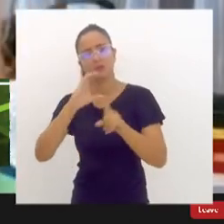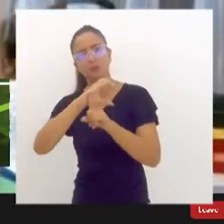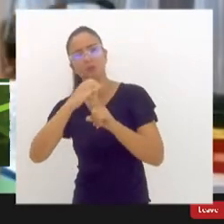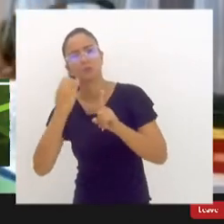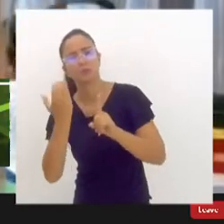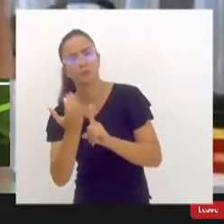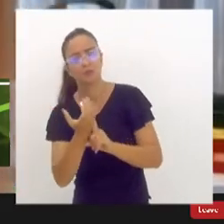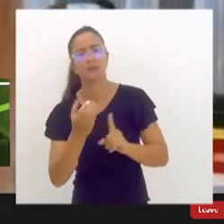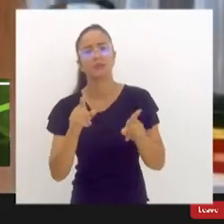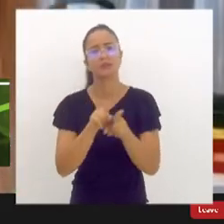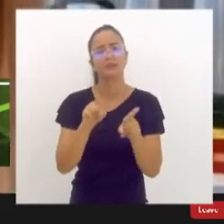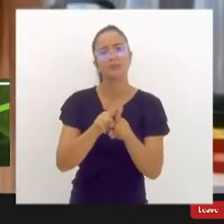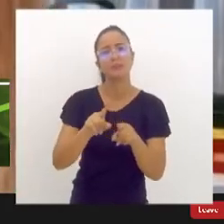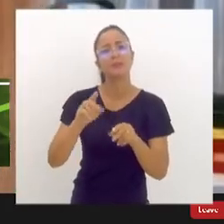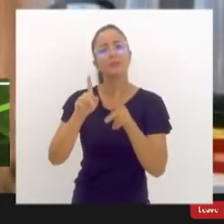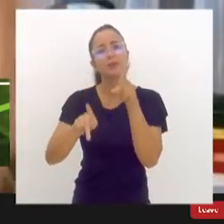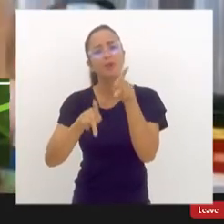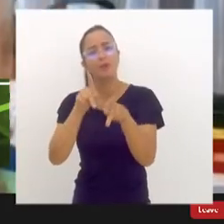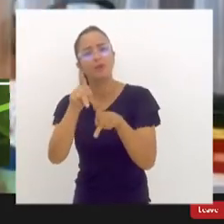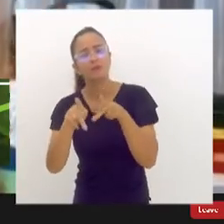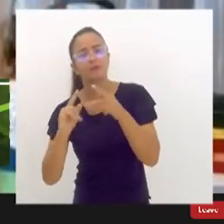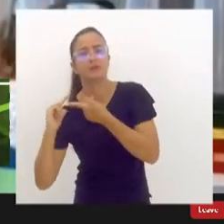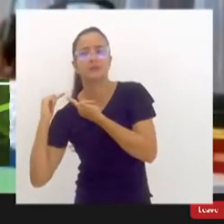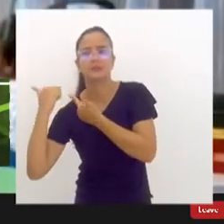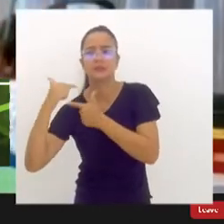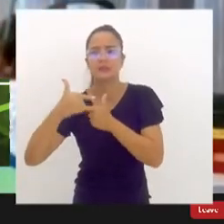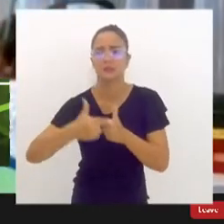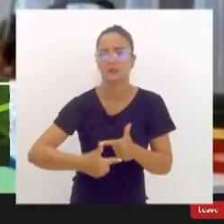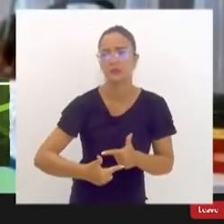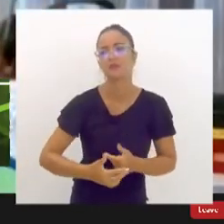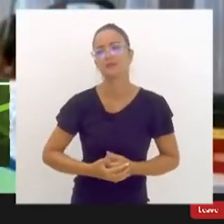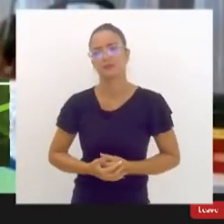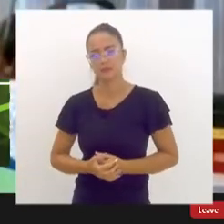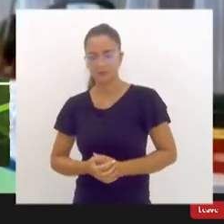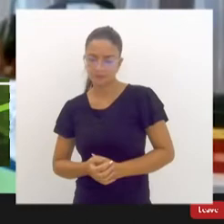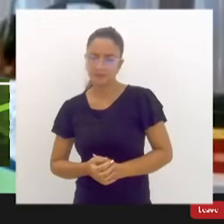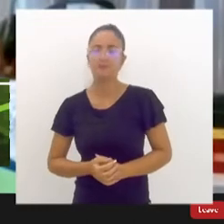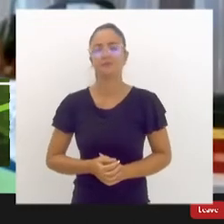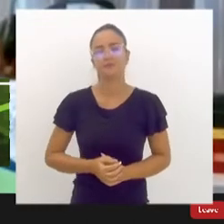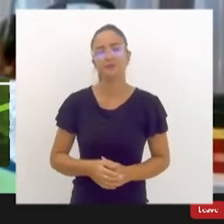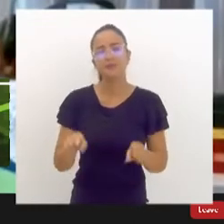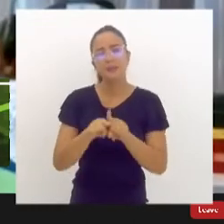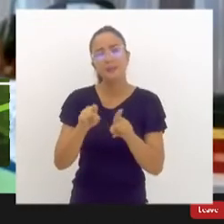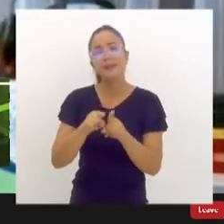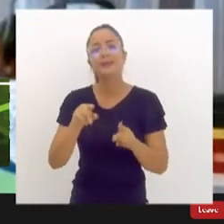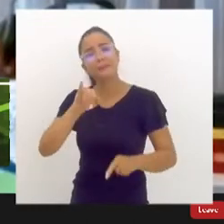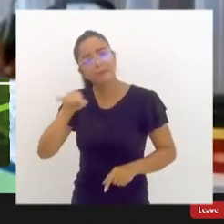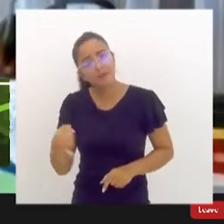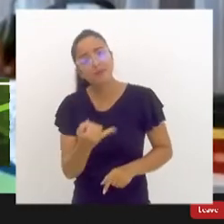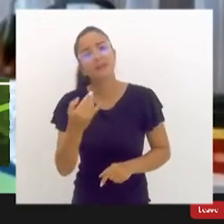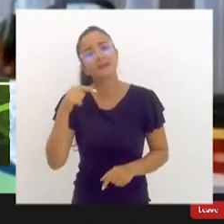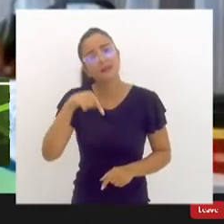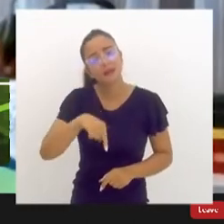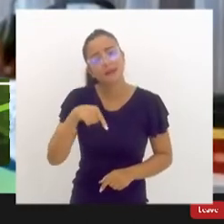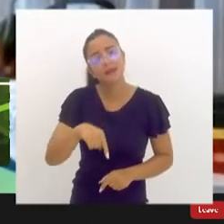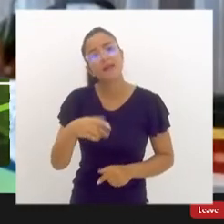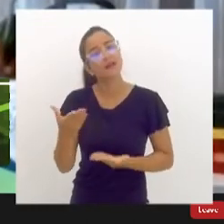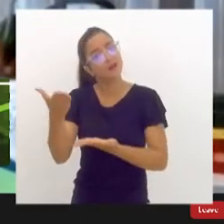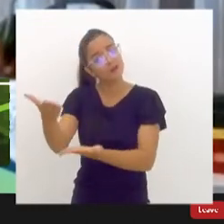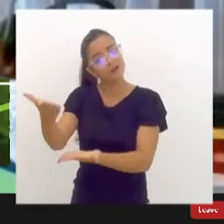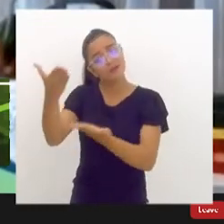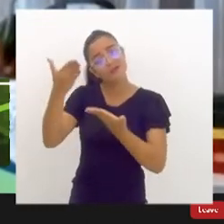das comunidades e povos tradicionais, né? E aproveitamos a oportunidade para também convidar